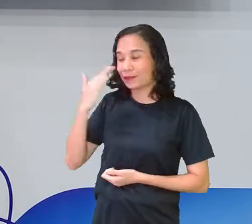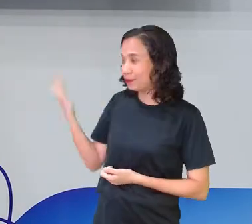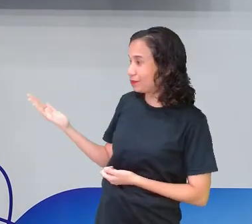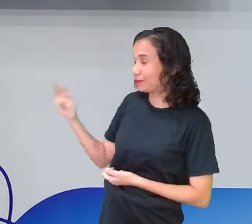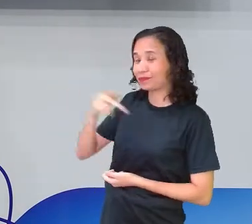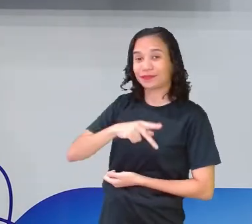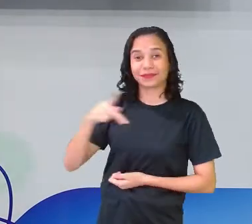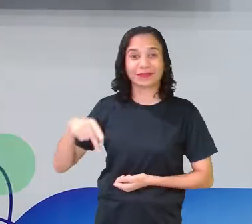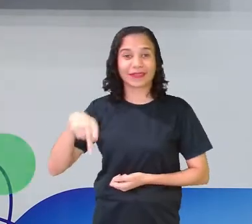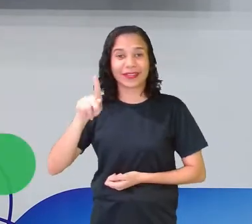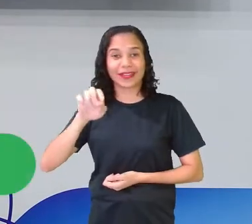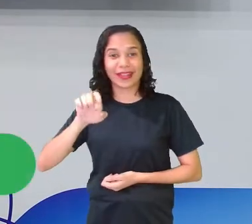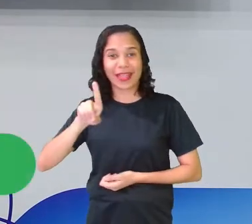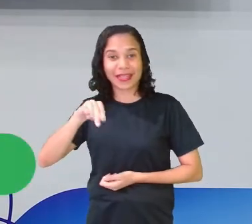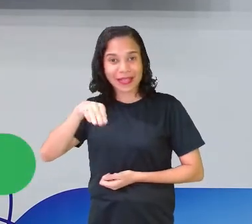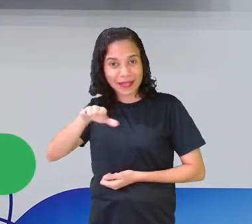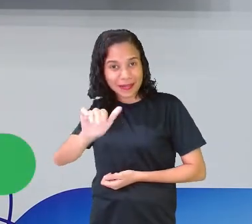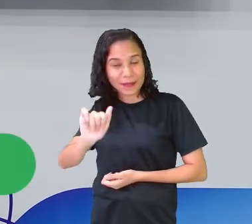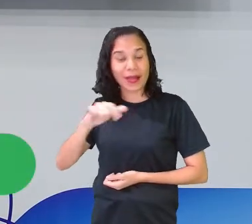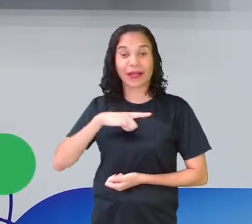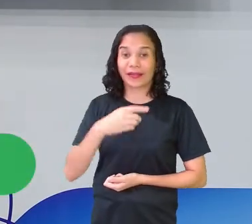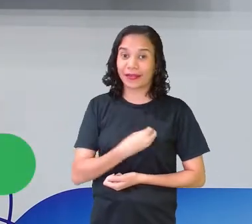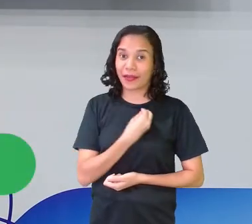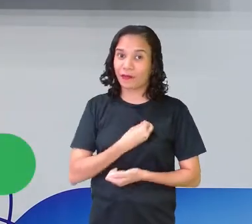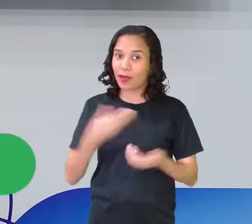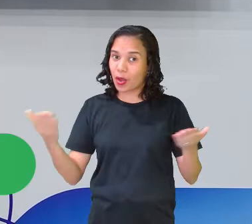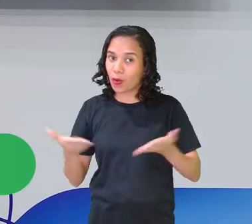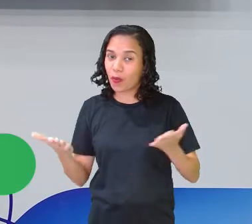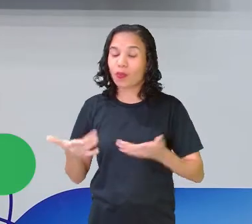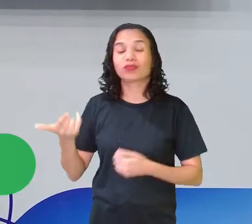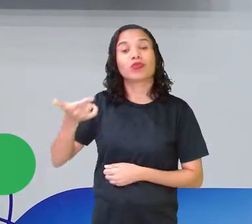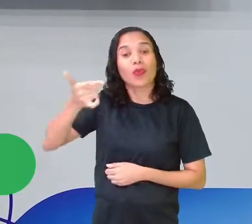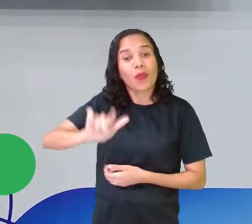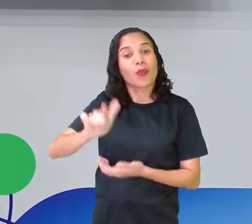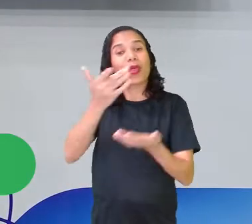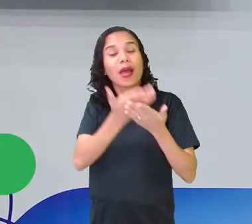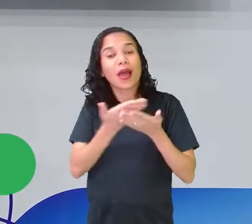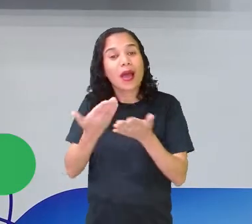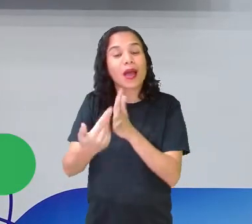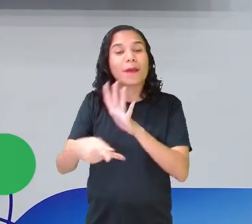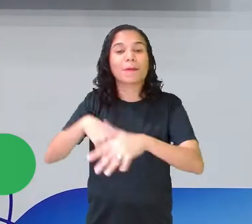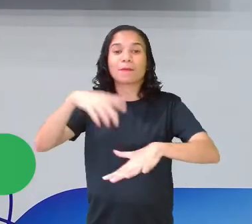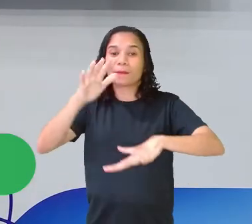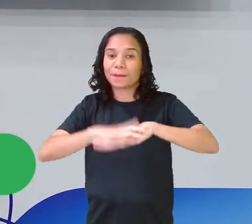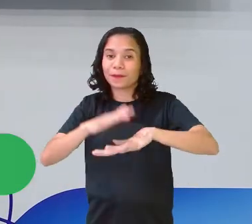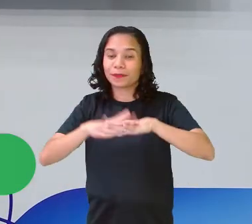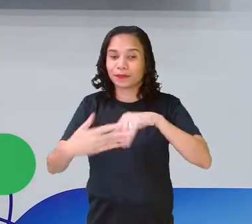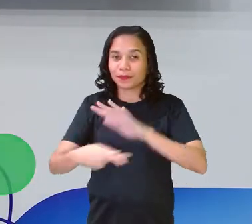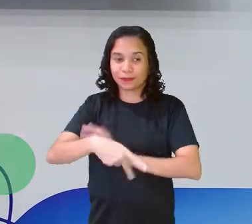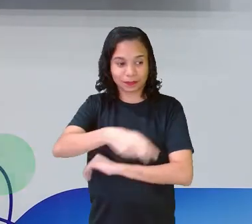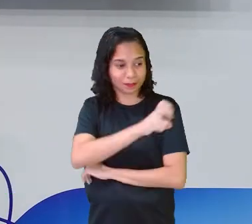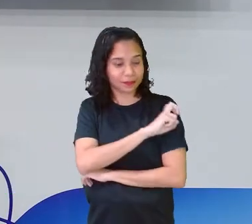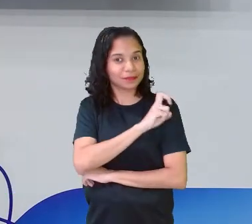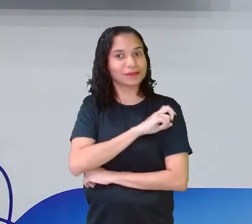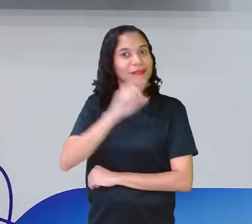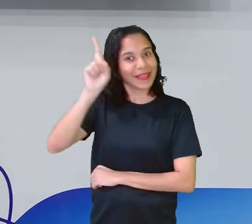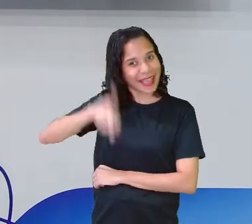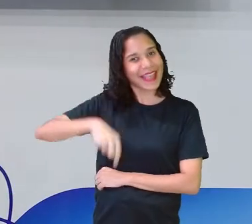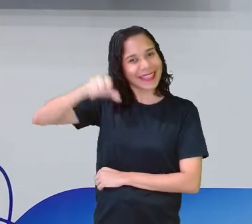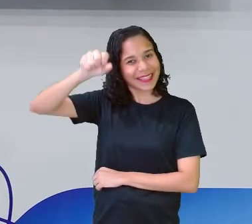Eu sou a professora Kedma Santos e estou aqui para mais uma aula de matemática para os quintos anos.